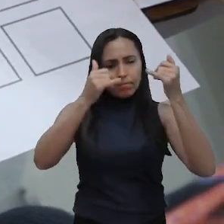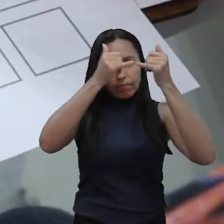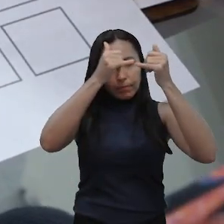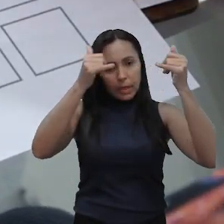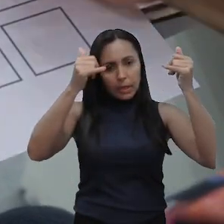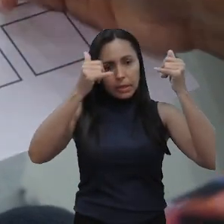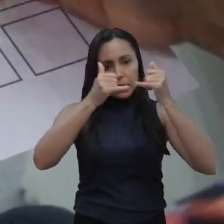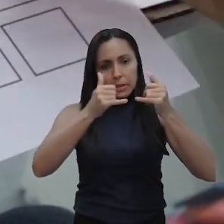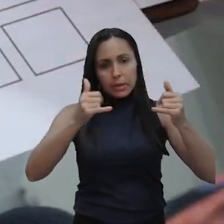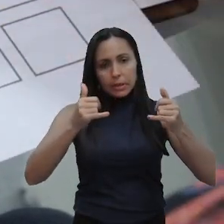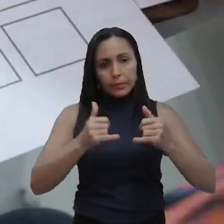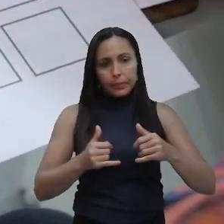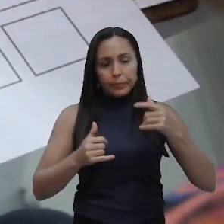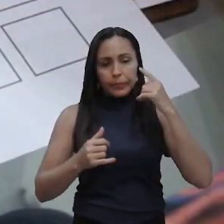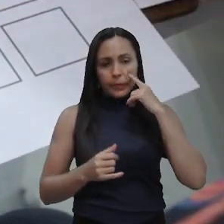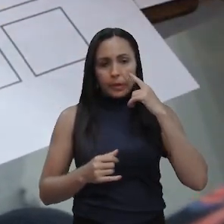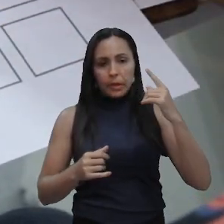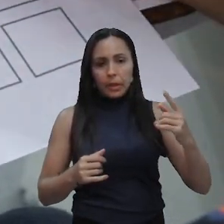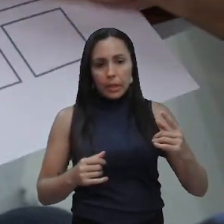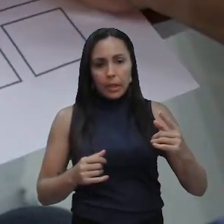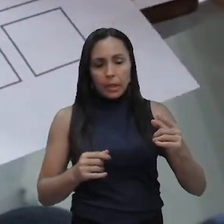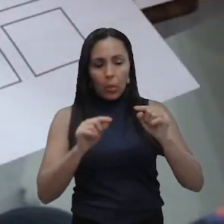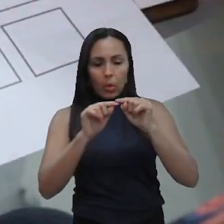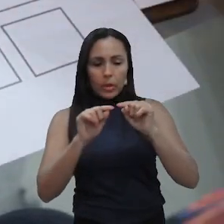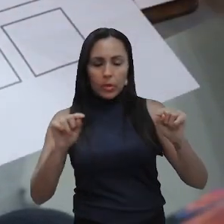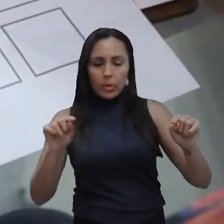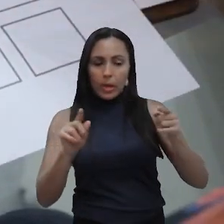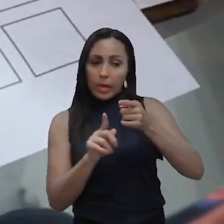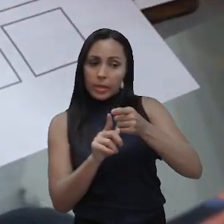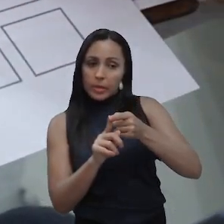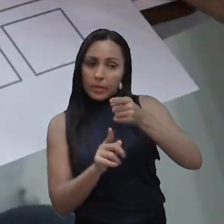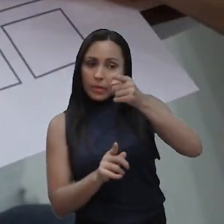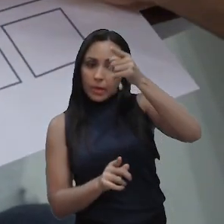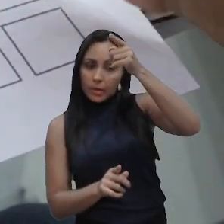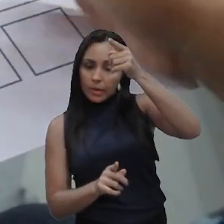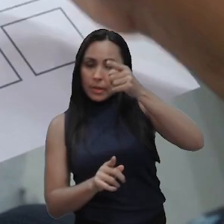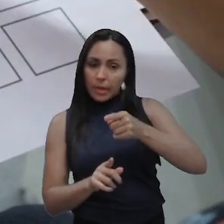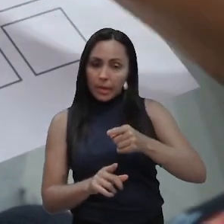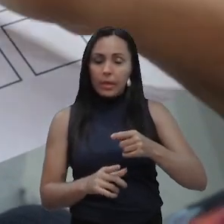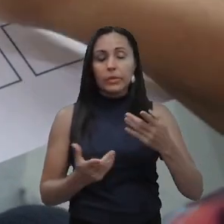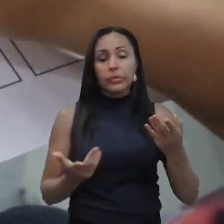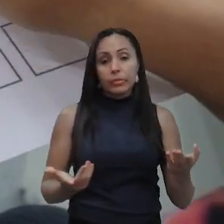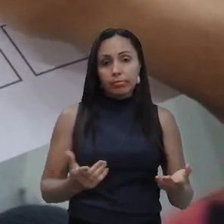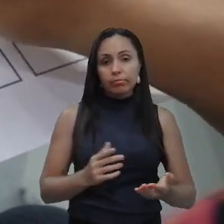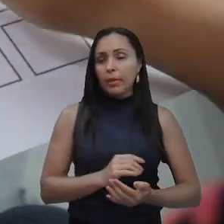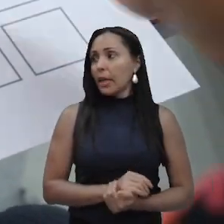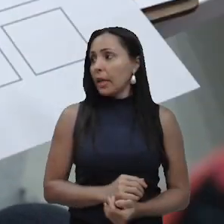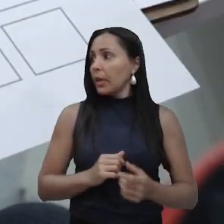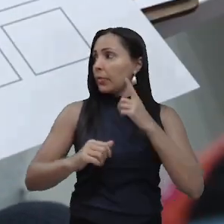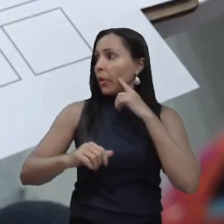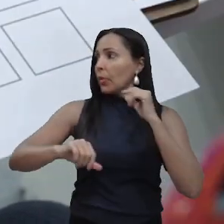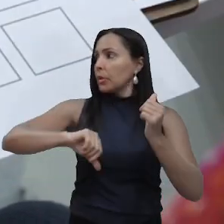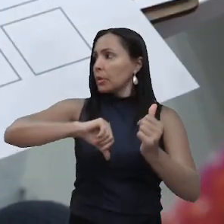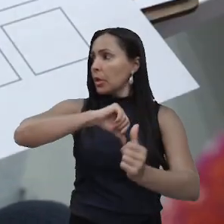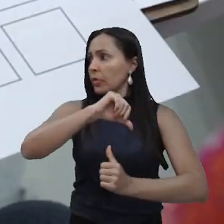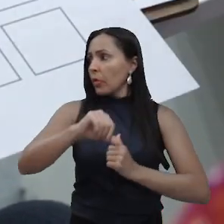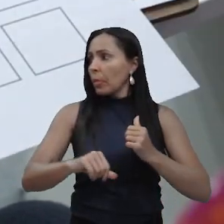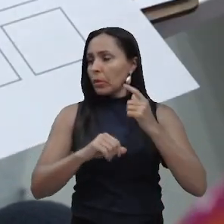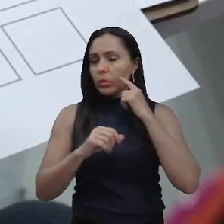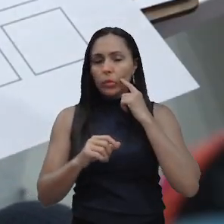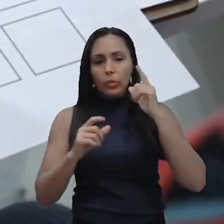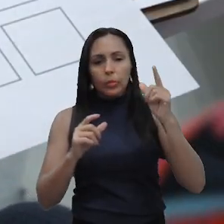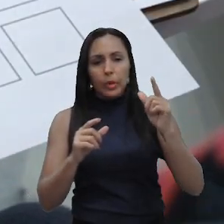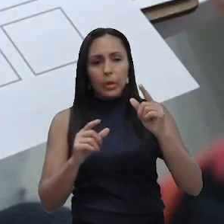guias horizontais e guias verticais é que vão transformar tudo em quadradinhos, né? Que